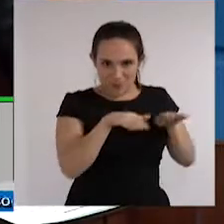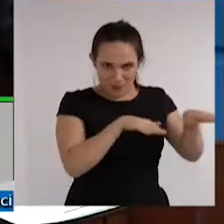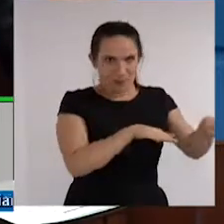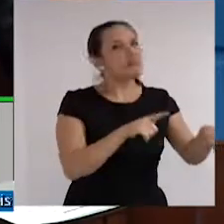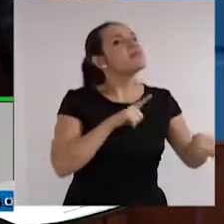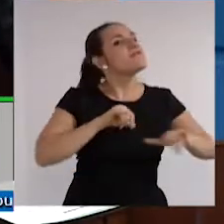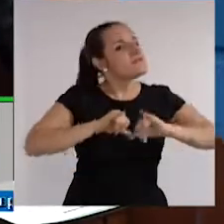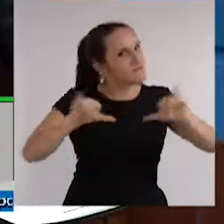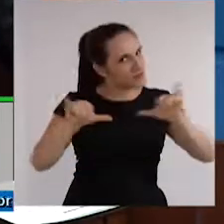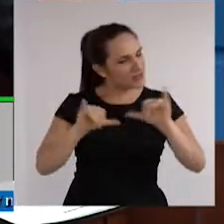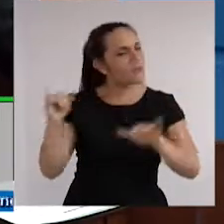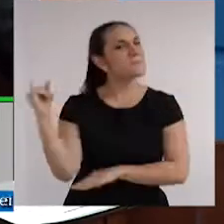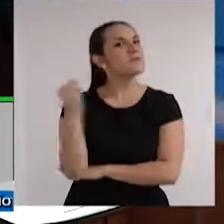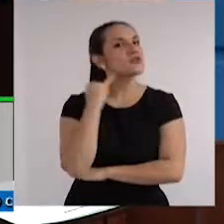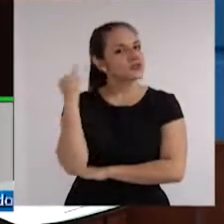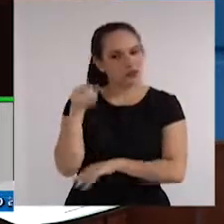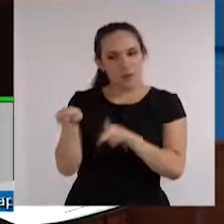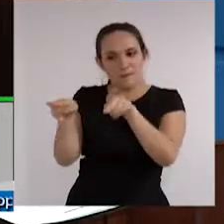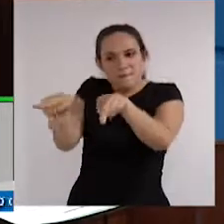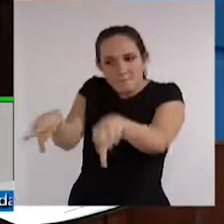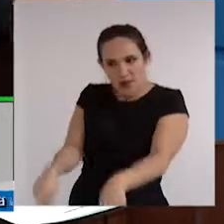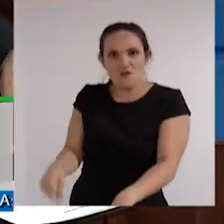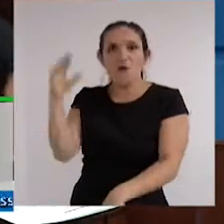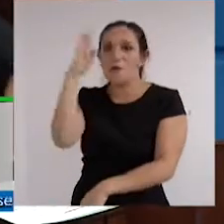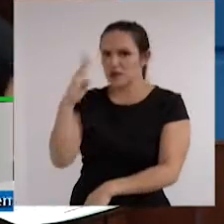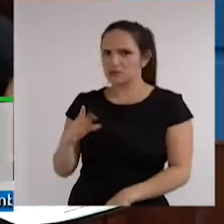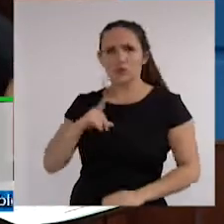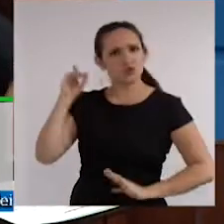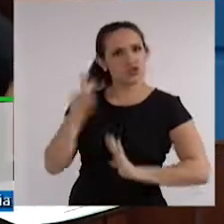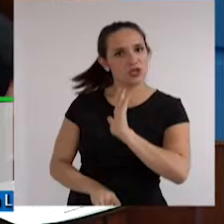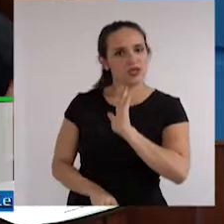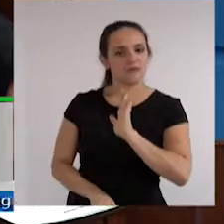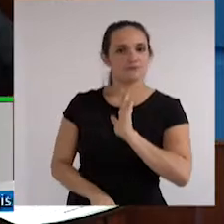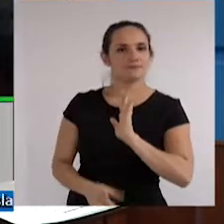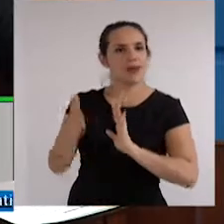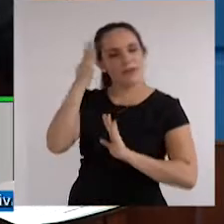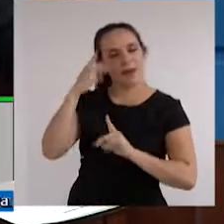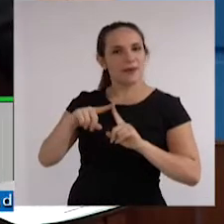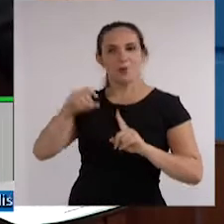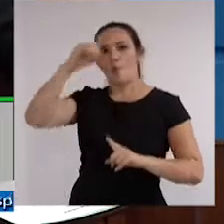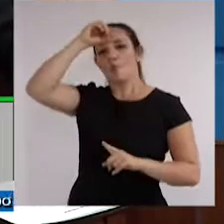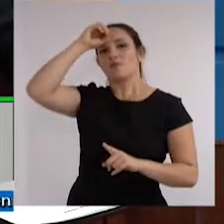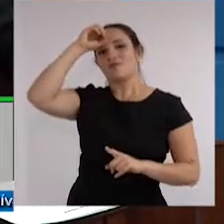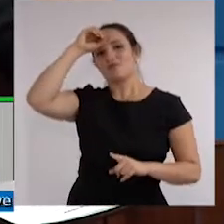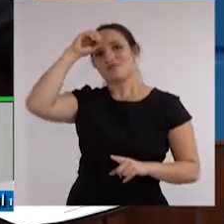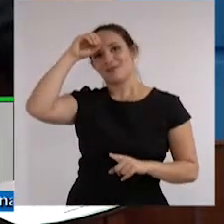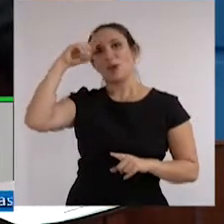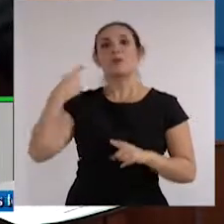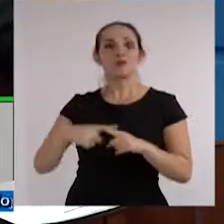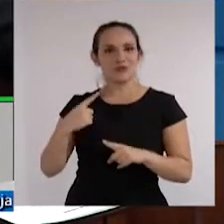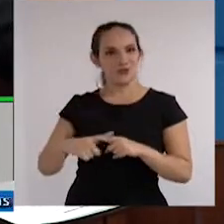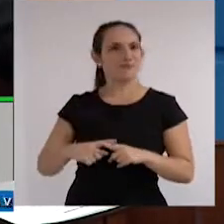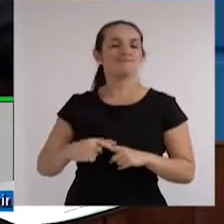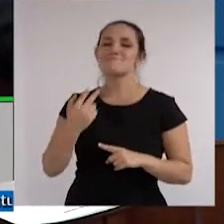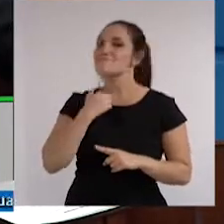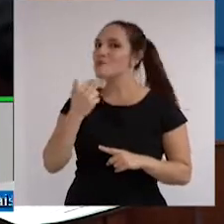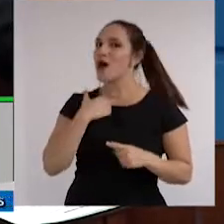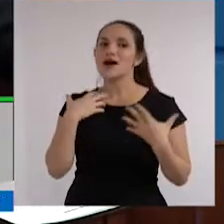informações importantes que o povo brasileiro tem o direito de saber, para que a história não se